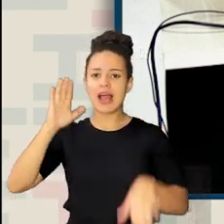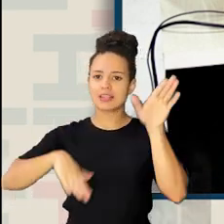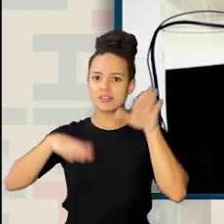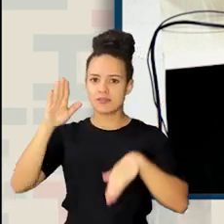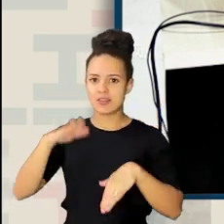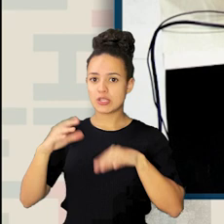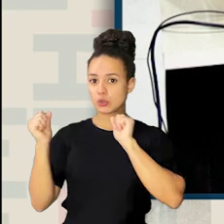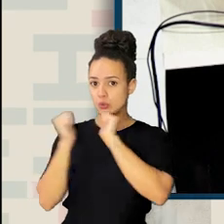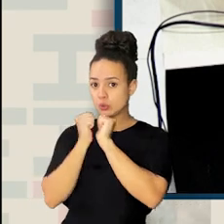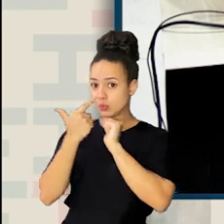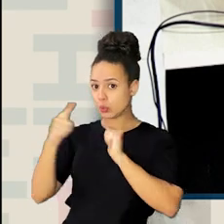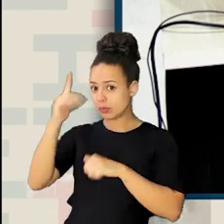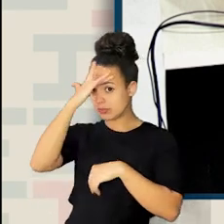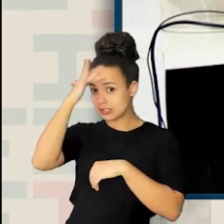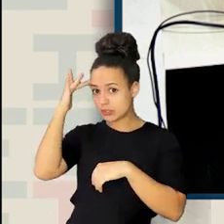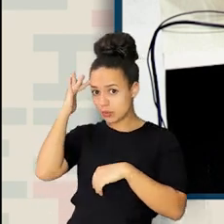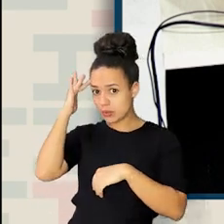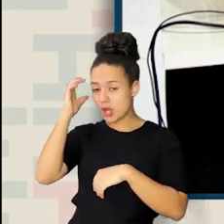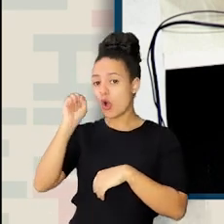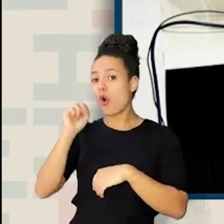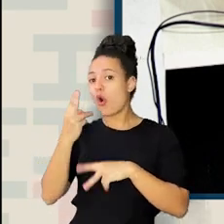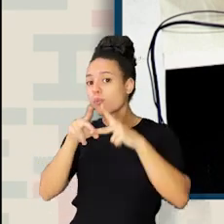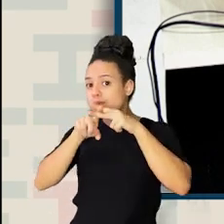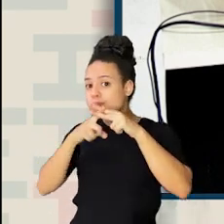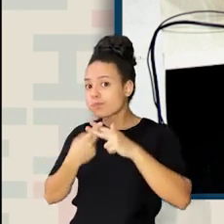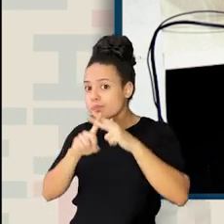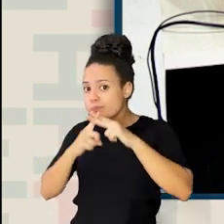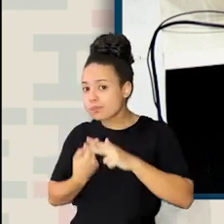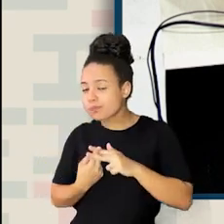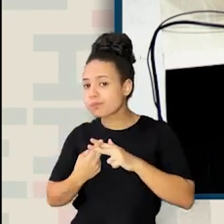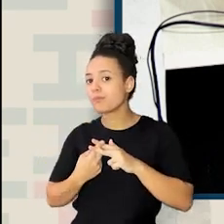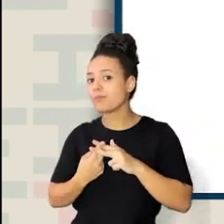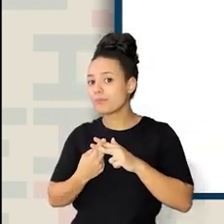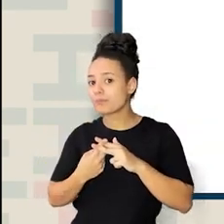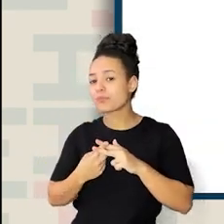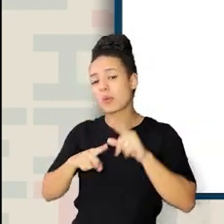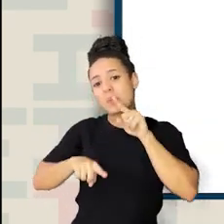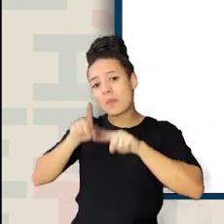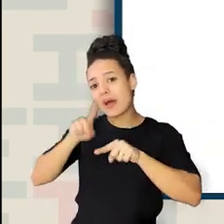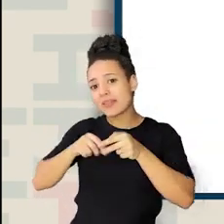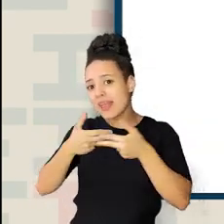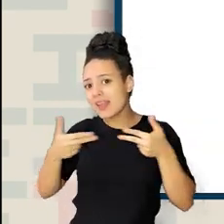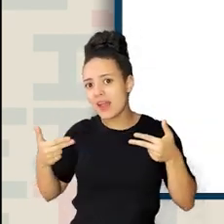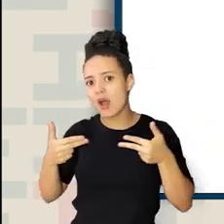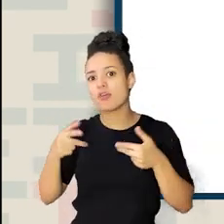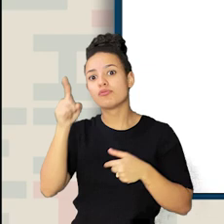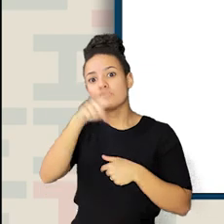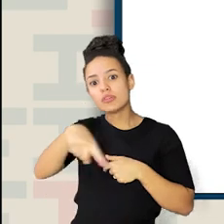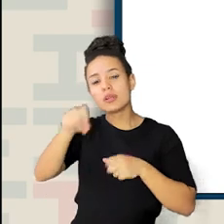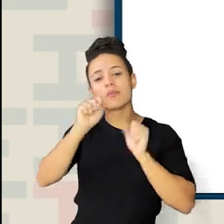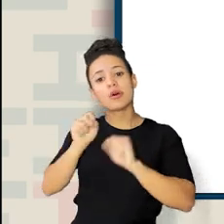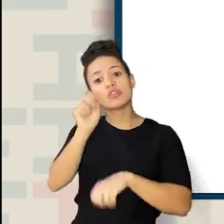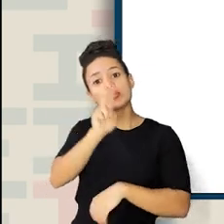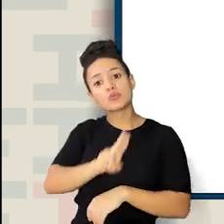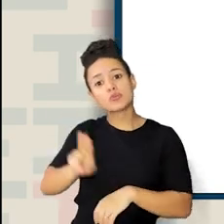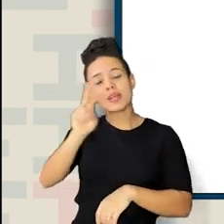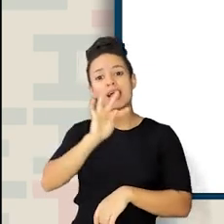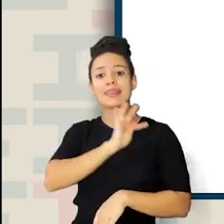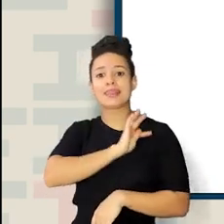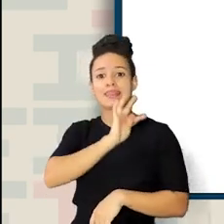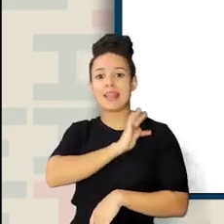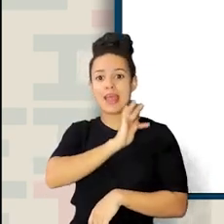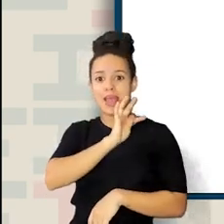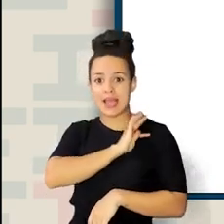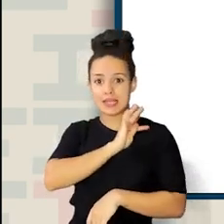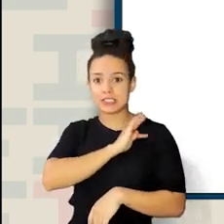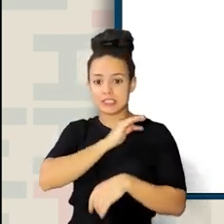você está tocando junto com outra pessoa, ou querendo afinar com um instrumento ou um diapasão, você também pode usar a técnica